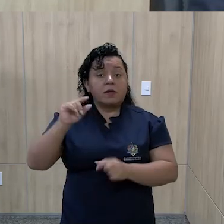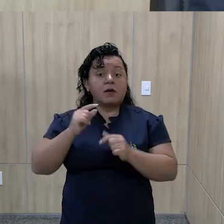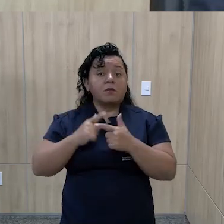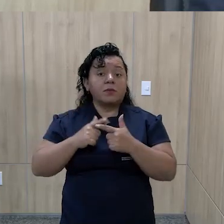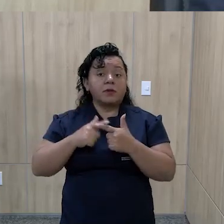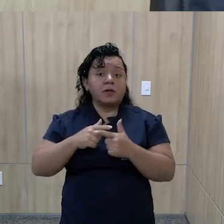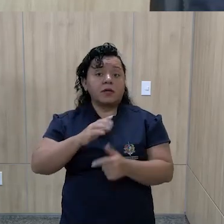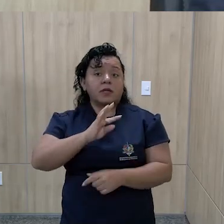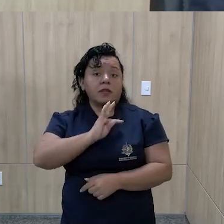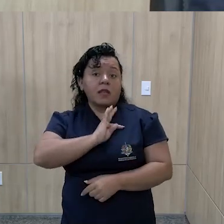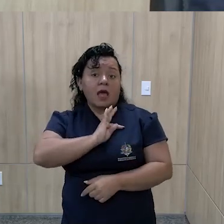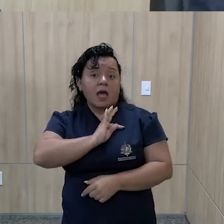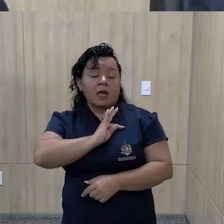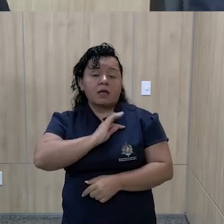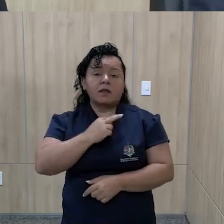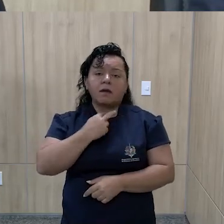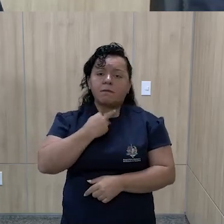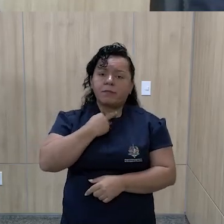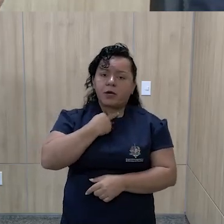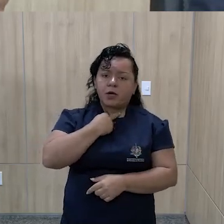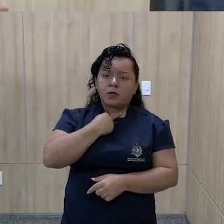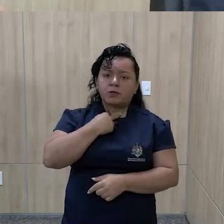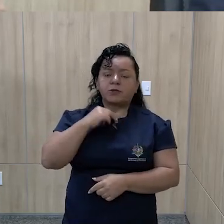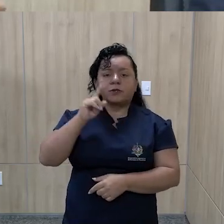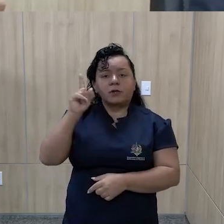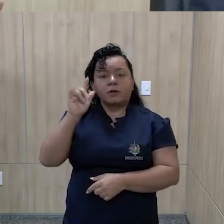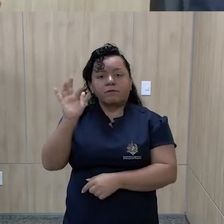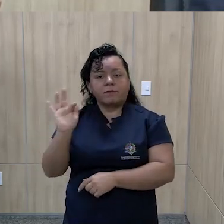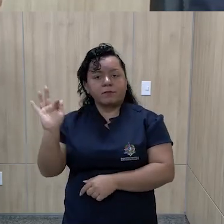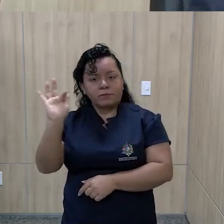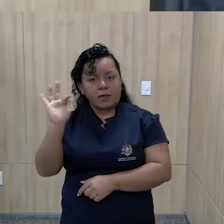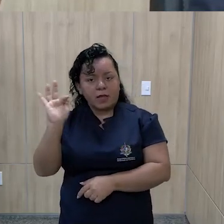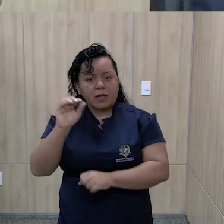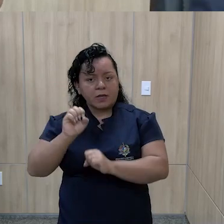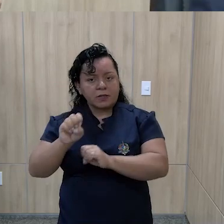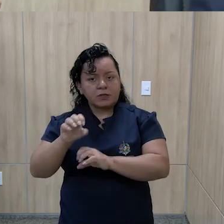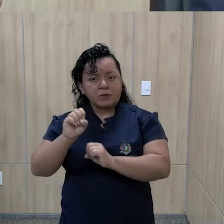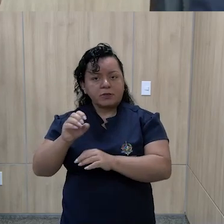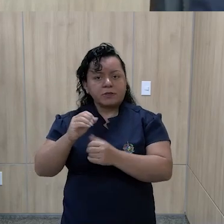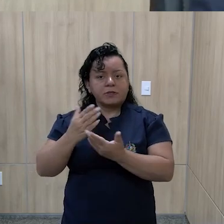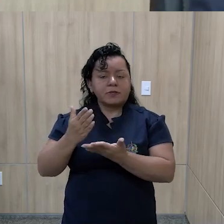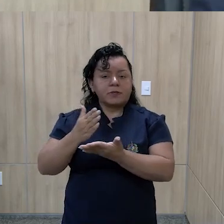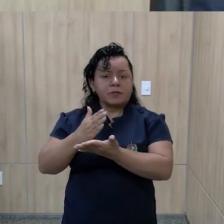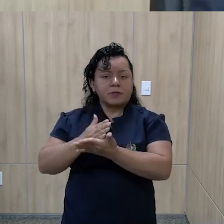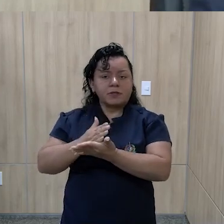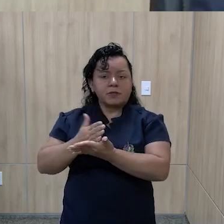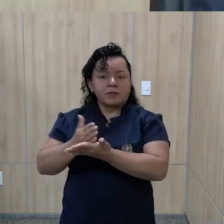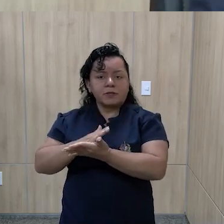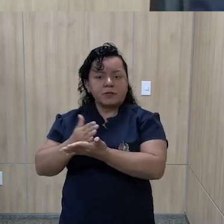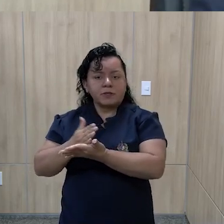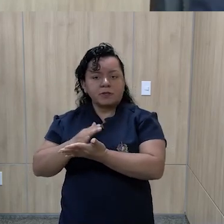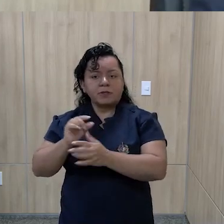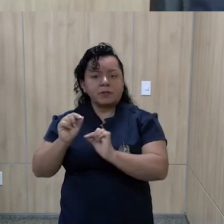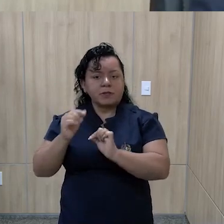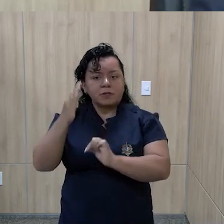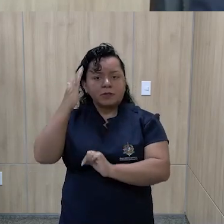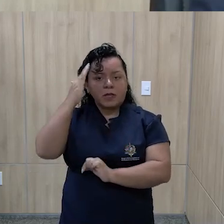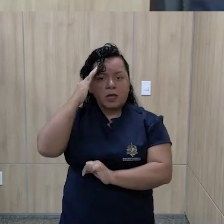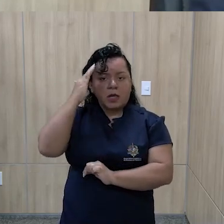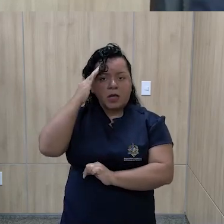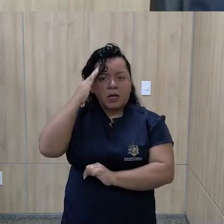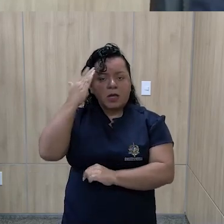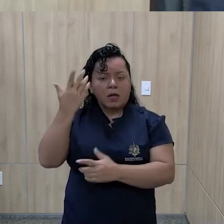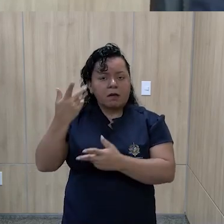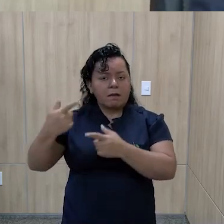técnicas eu não posso chegar num banco de uma faculdade lecionar a divisão de competências